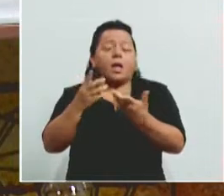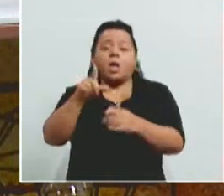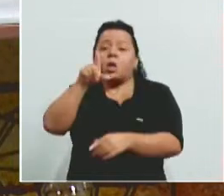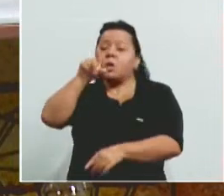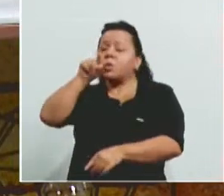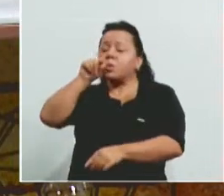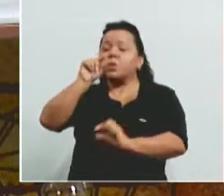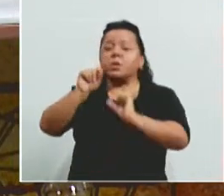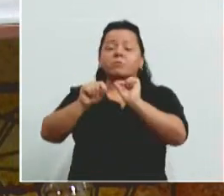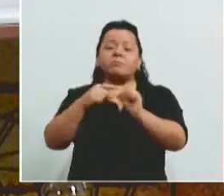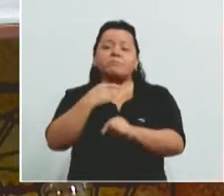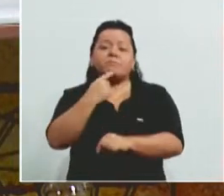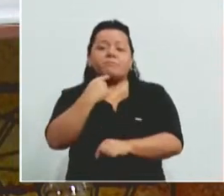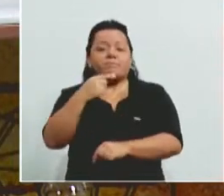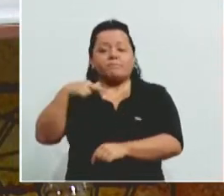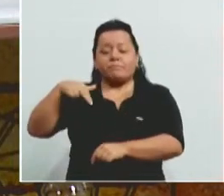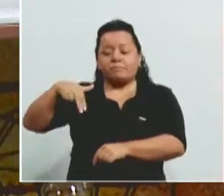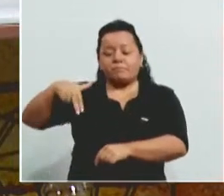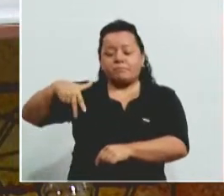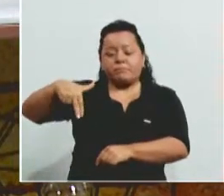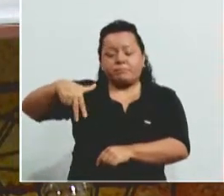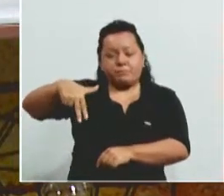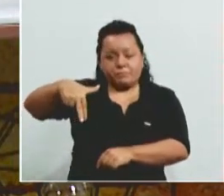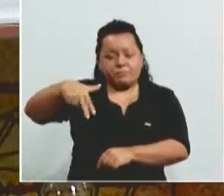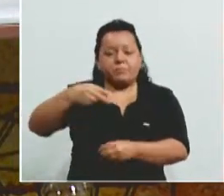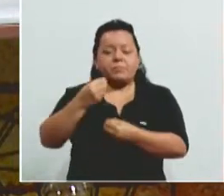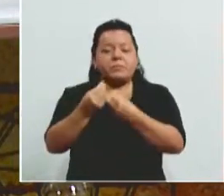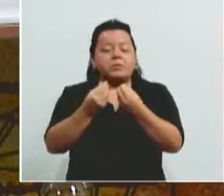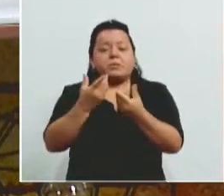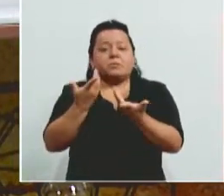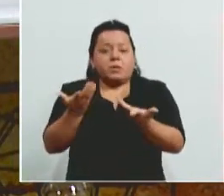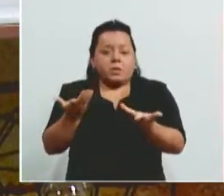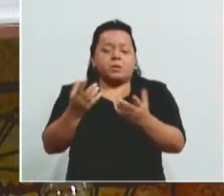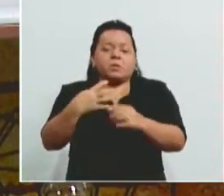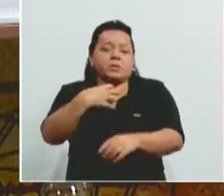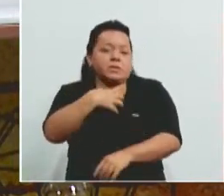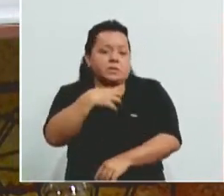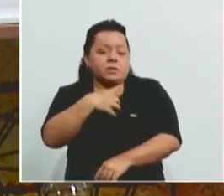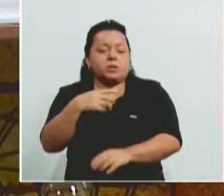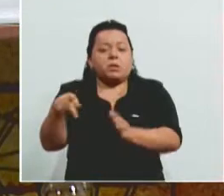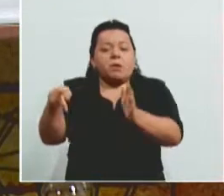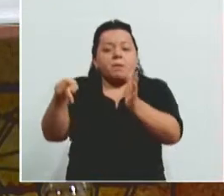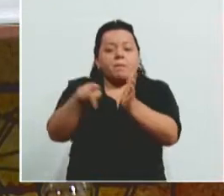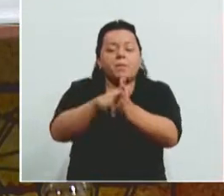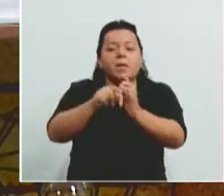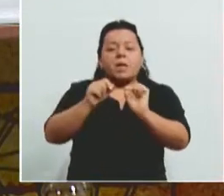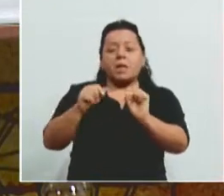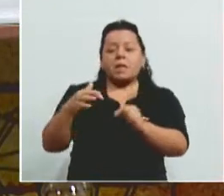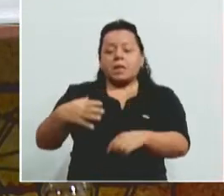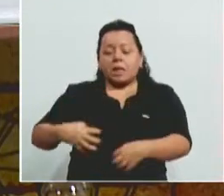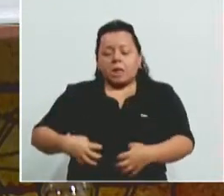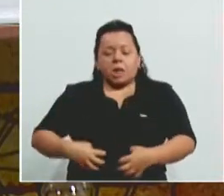andar, então assim, não era um sintoma clássico daquelas cólicas,